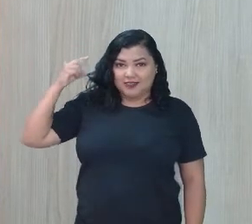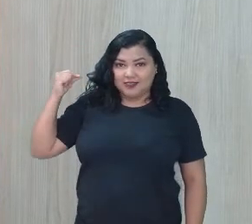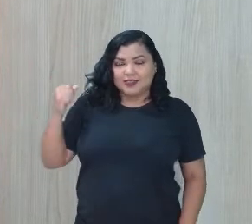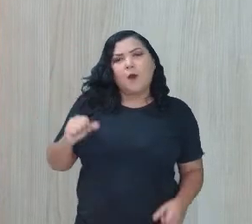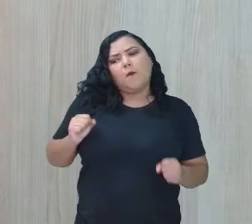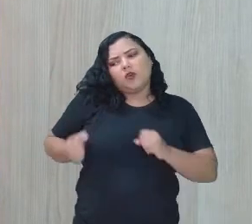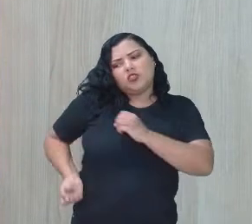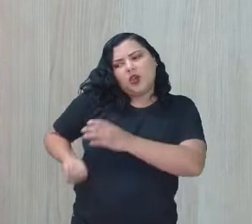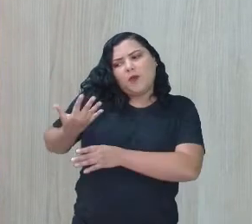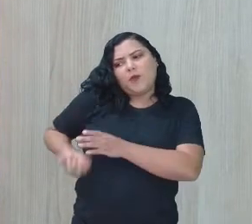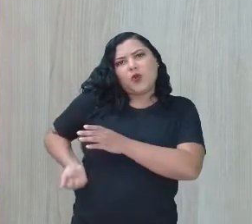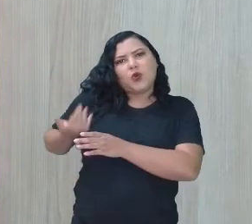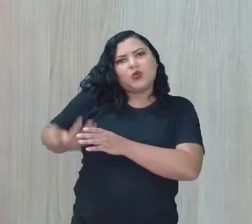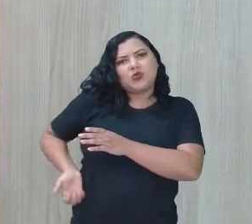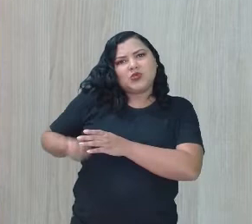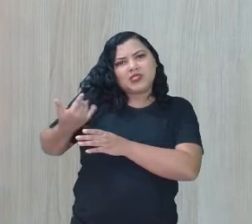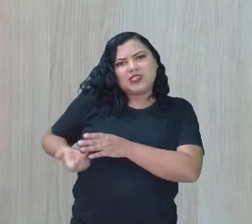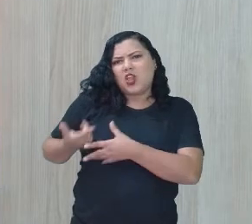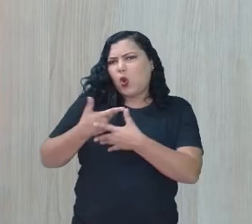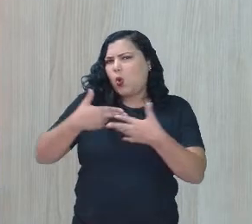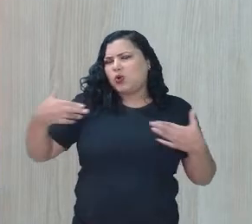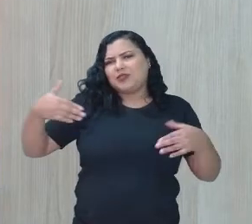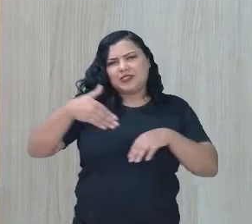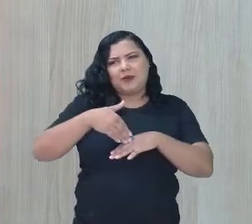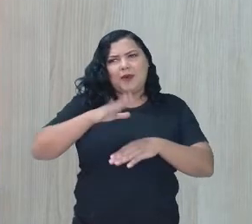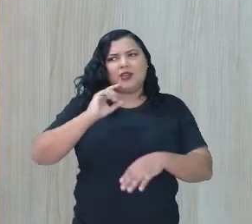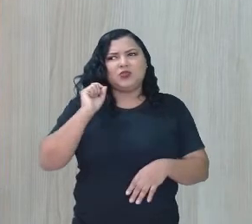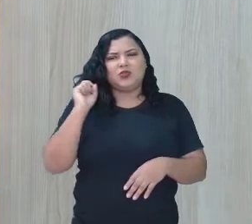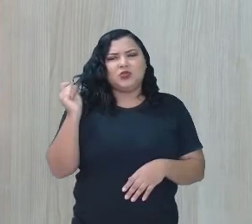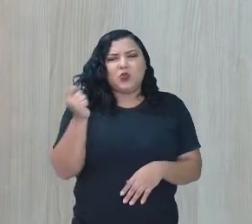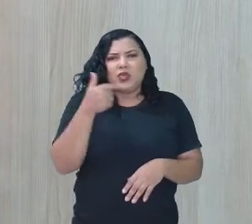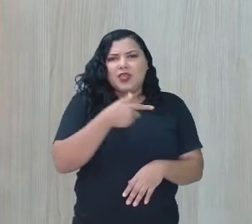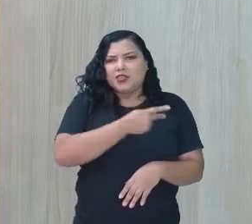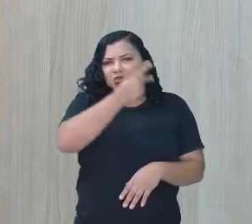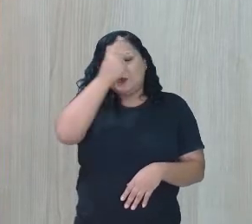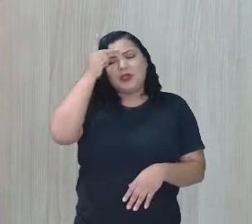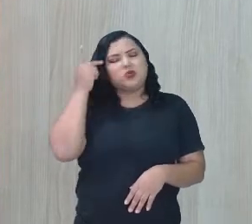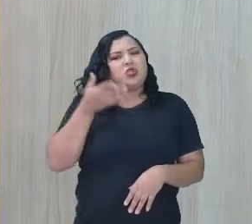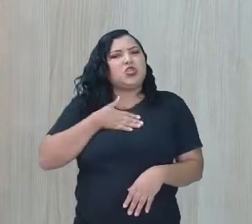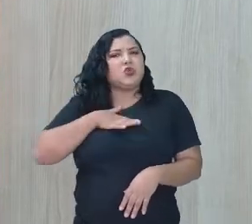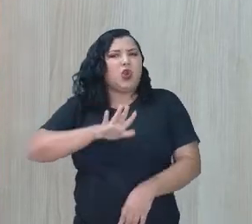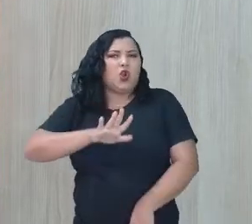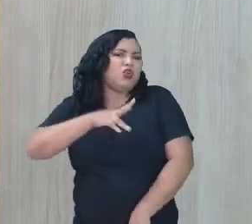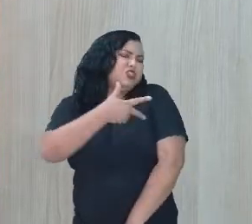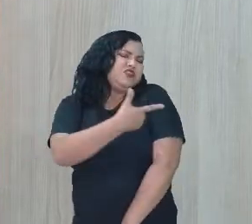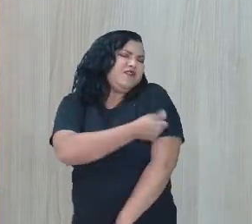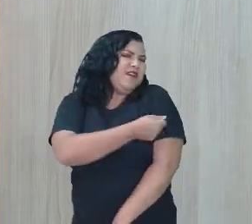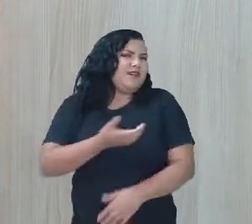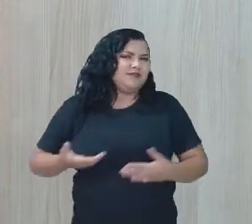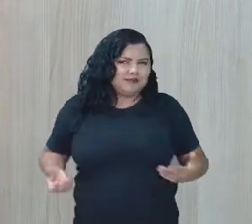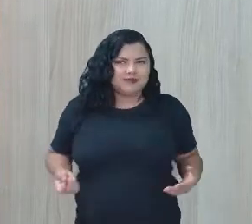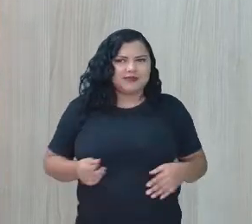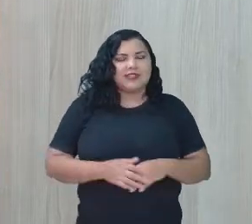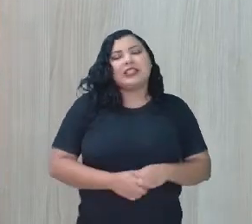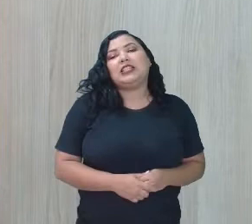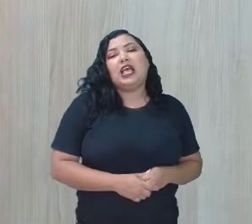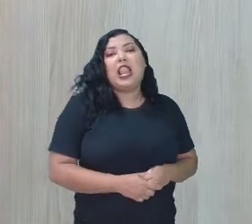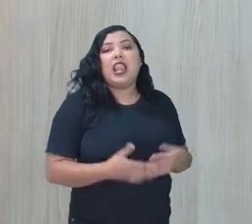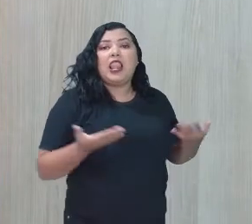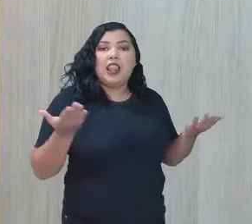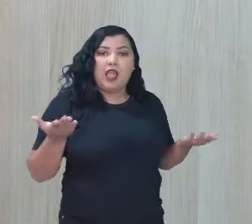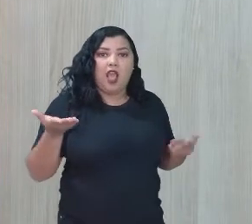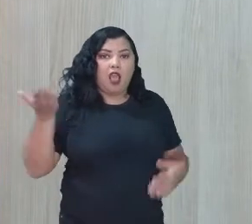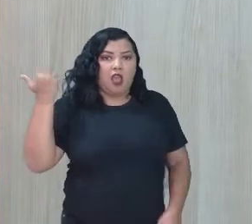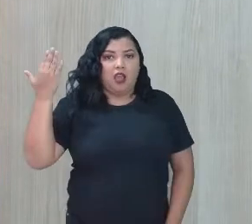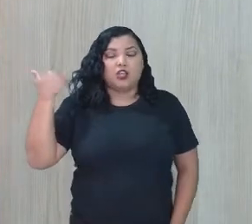até muito mais coisa do que esse povo antivacina que a gente tem hoje. É verdade. Pelo Brasil, pelo mundo afora. A gente vai ver a Idade Média que tinha uma cultura